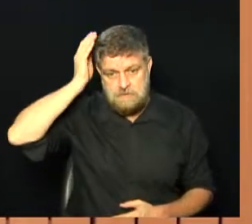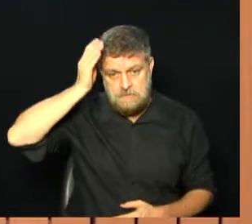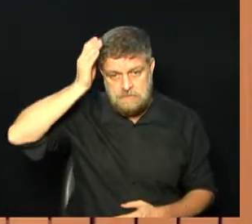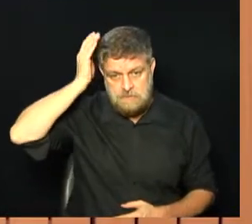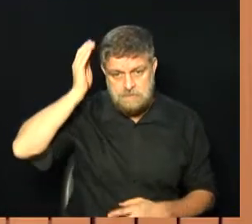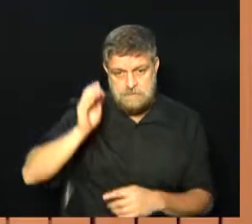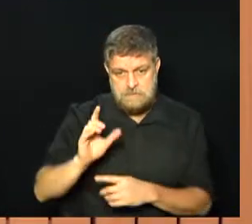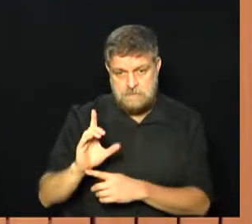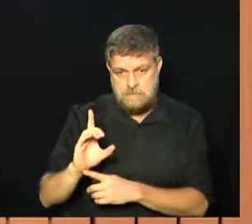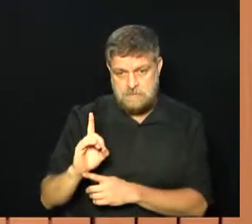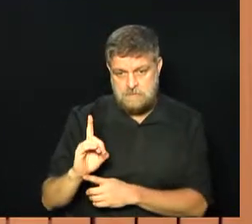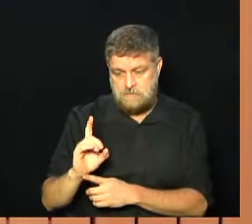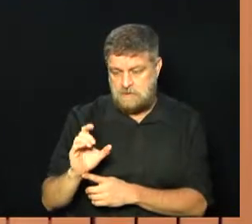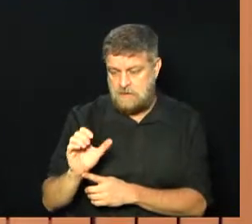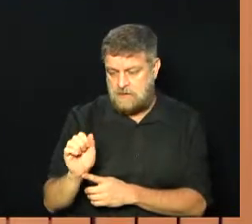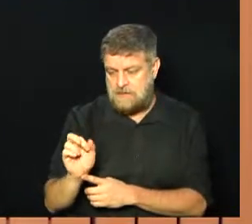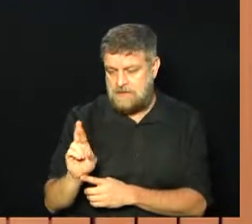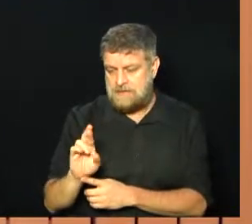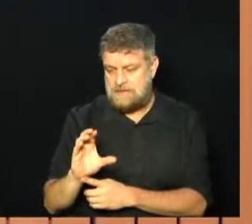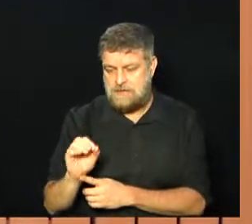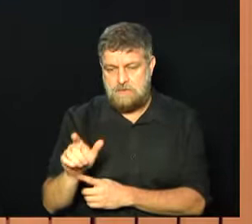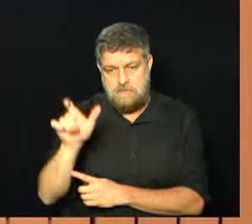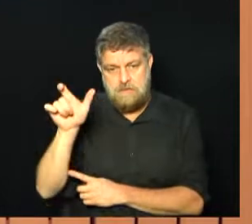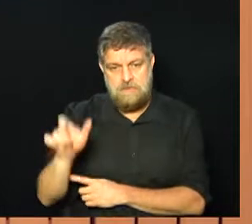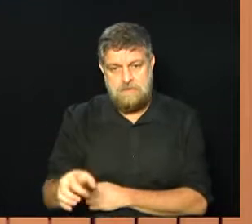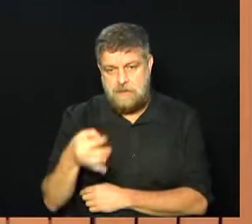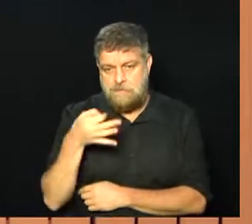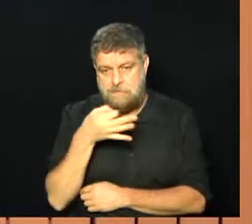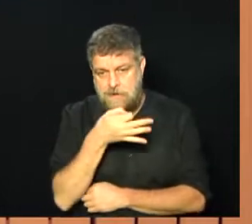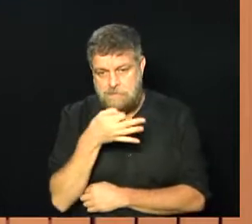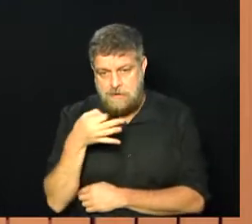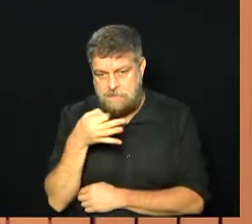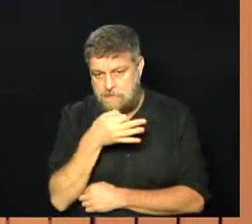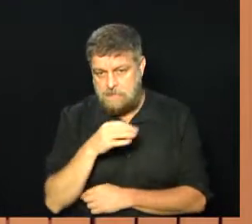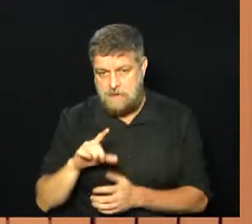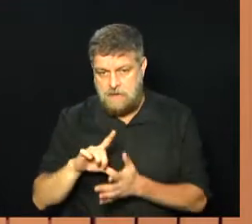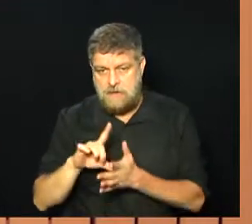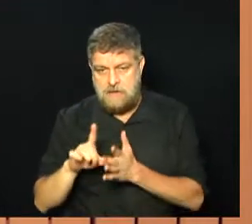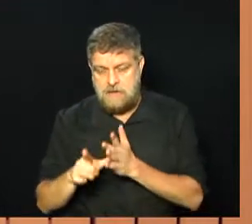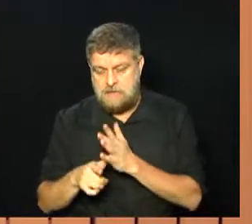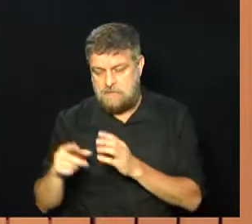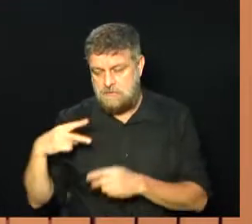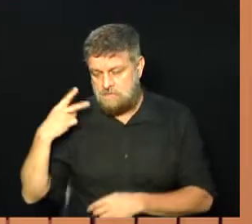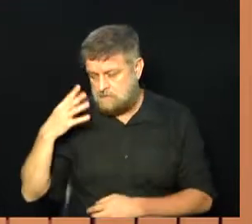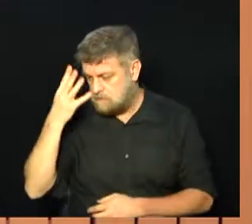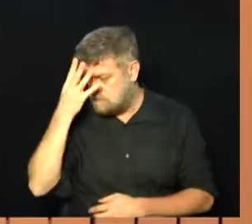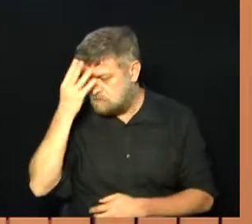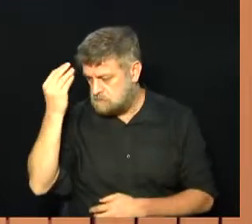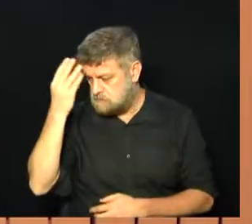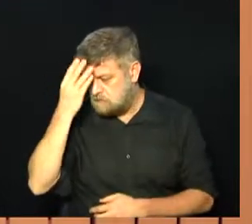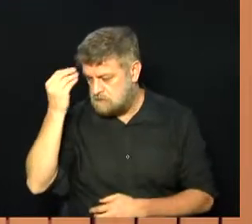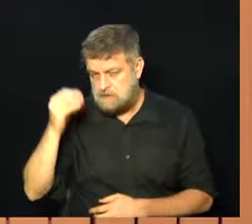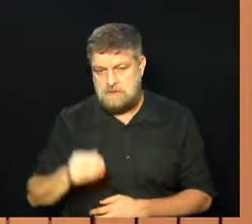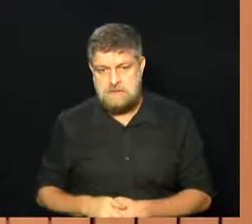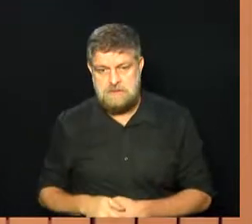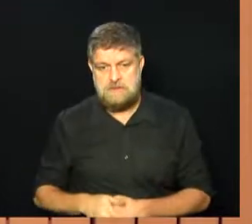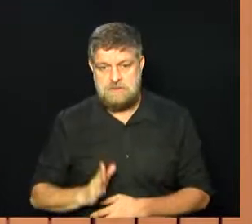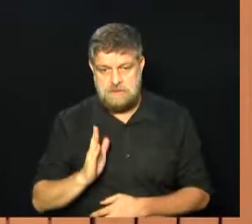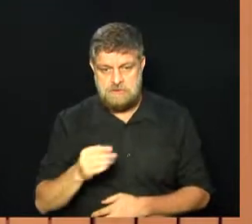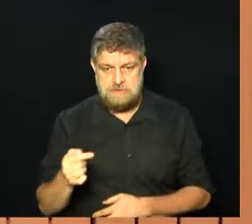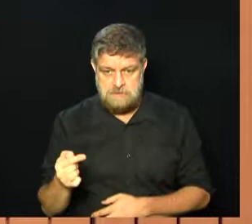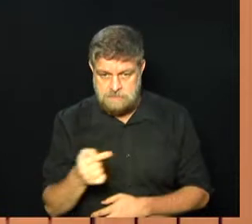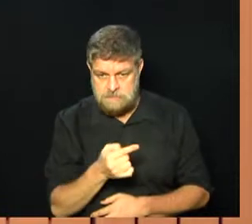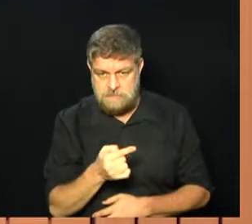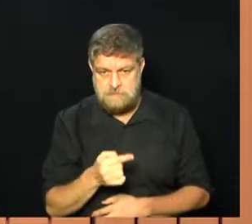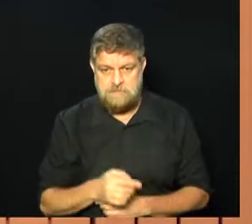suas considerações iniciais. Depois passarei ao vereador Jair da Farmácia, e em seguida vou passar